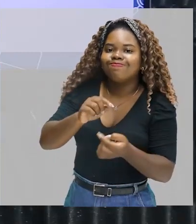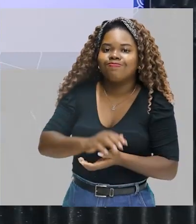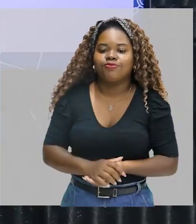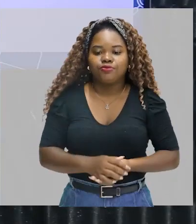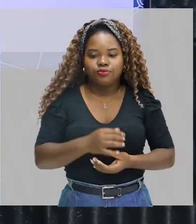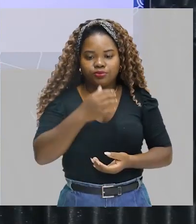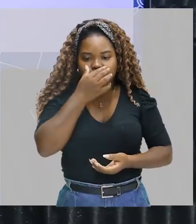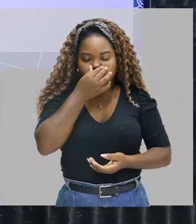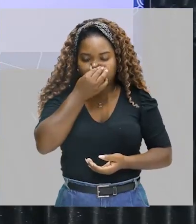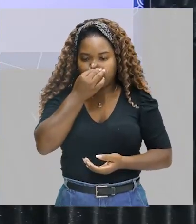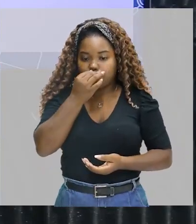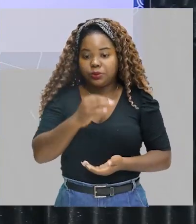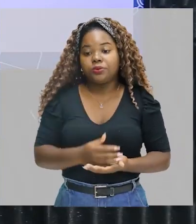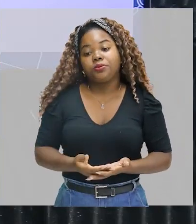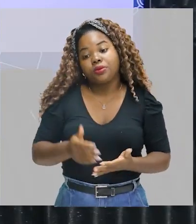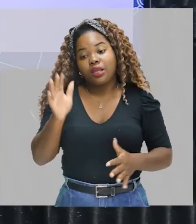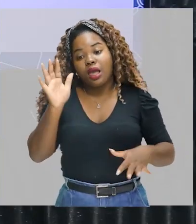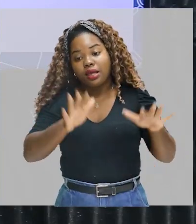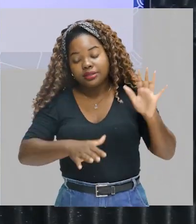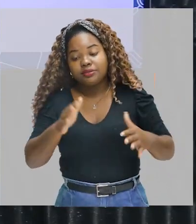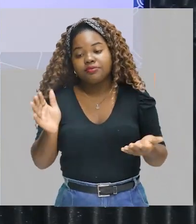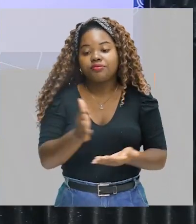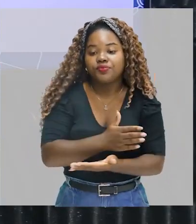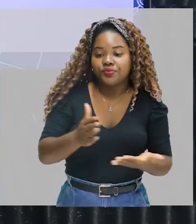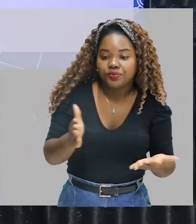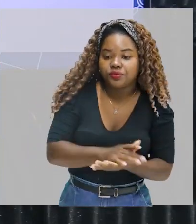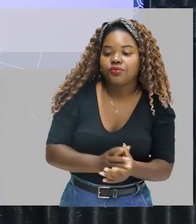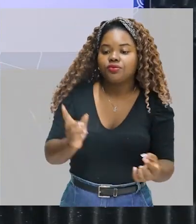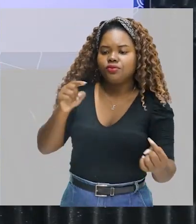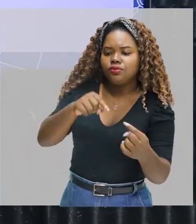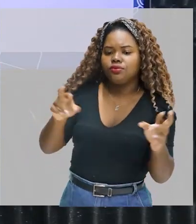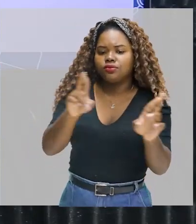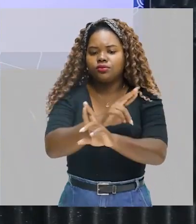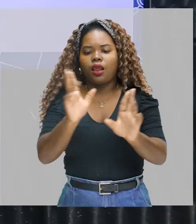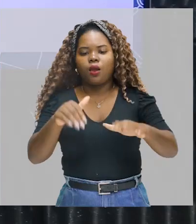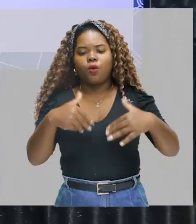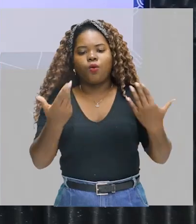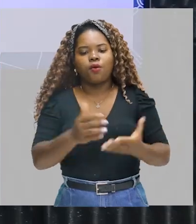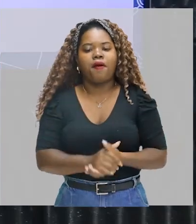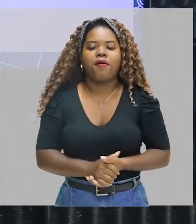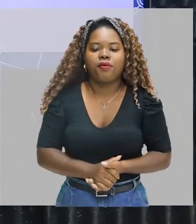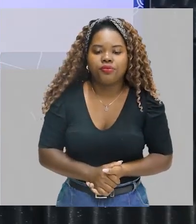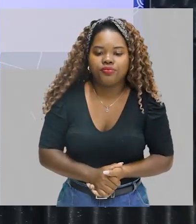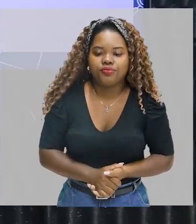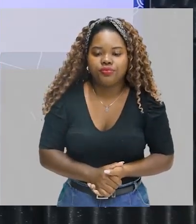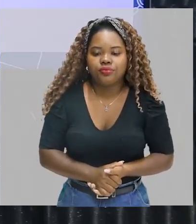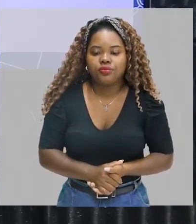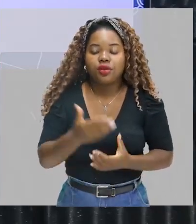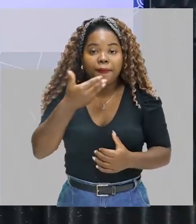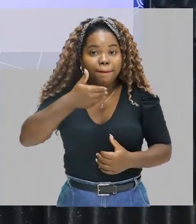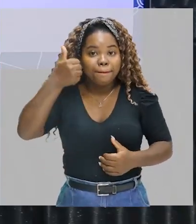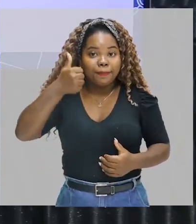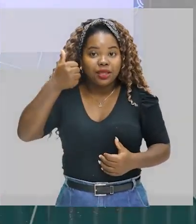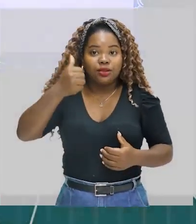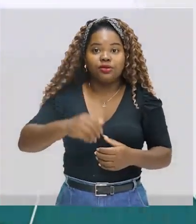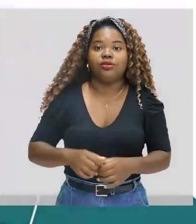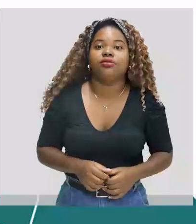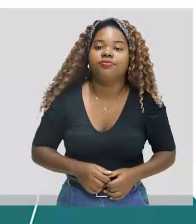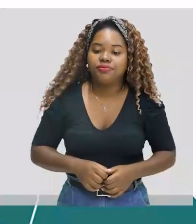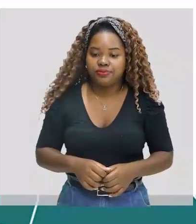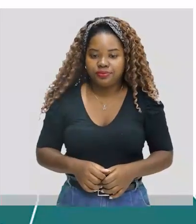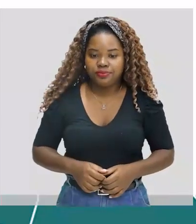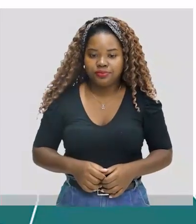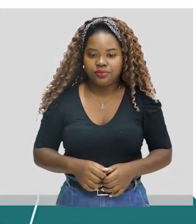definido. E, geralmente, esse objetivo está relacionado com o aumento de